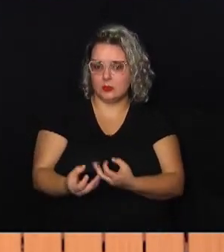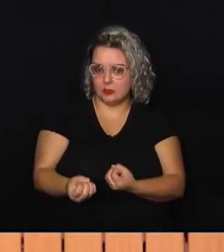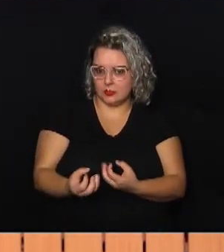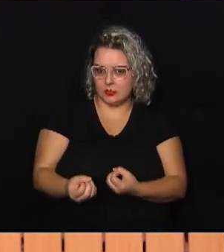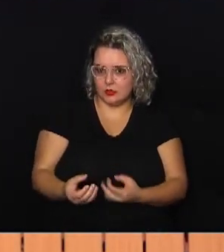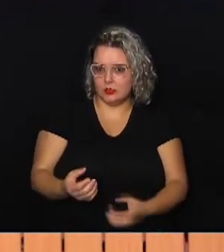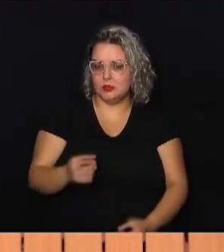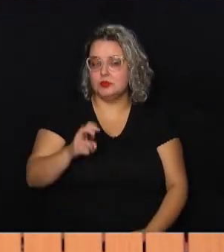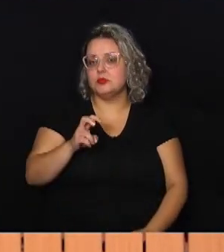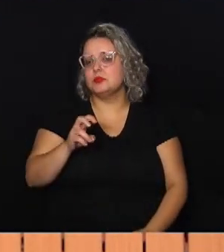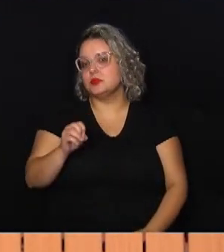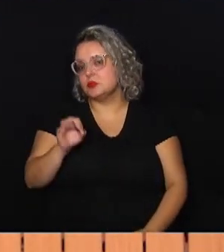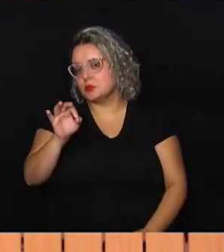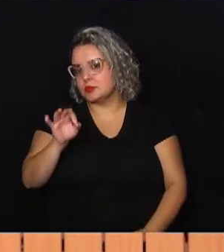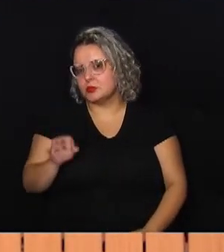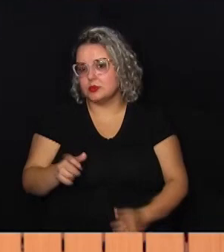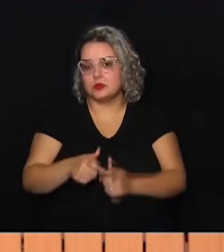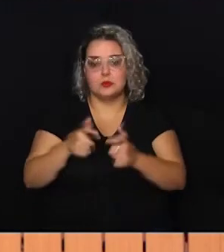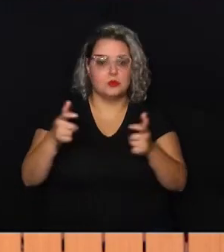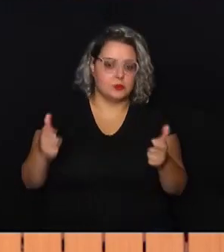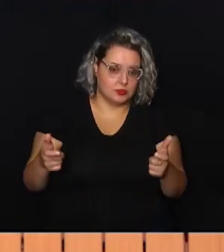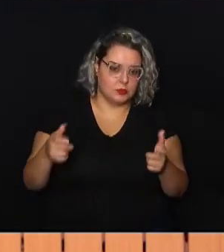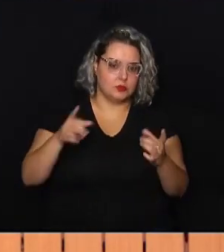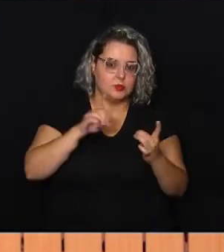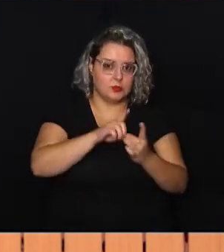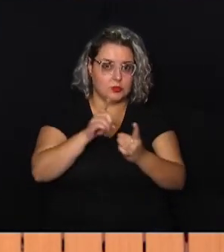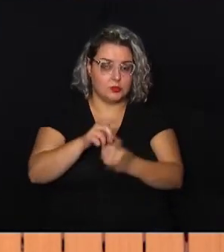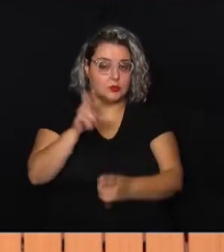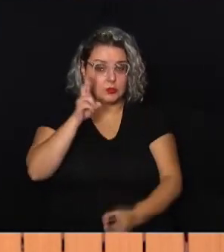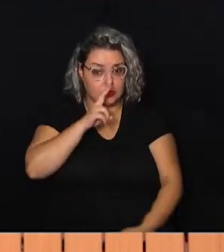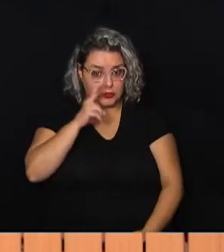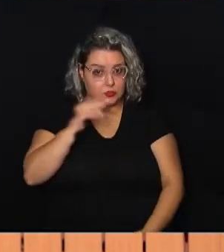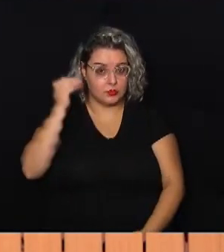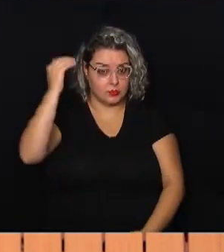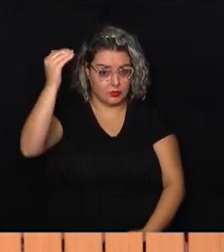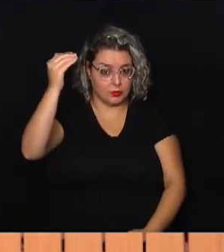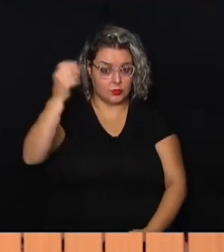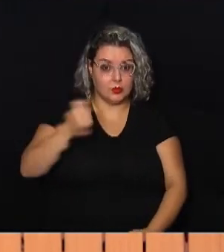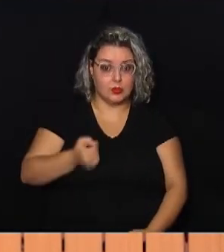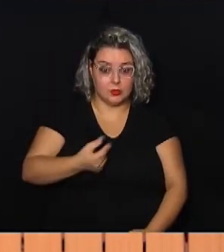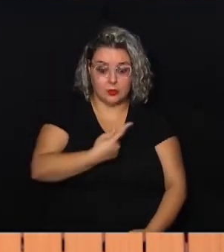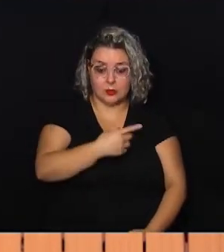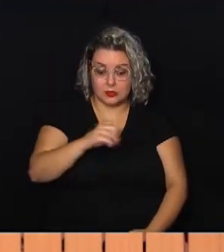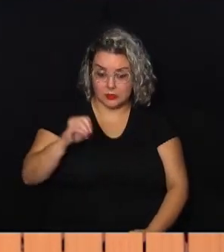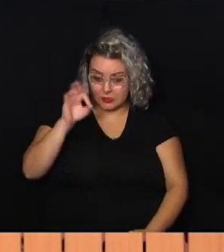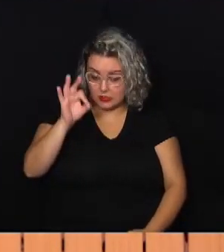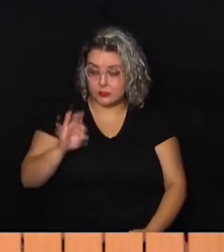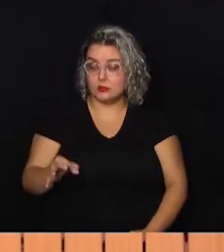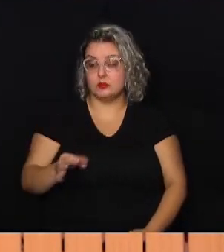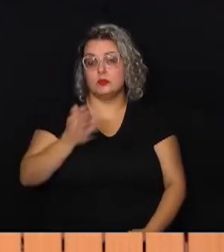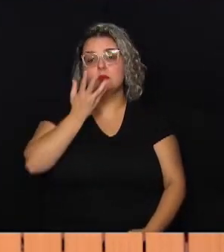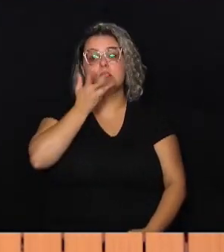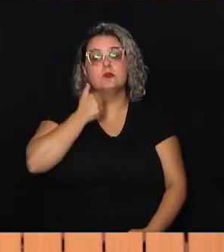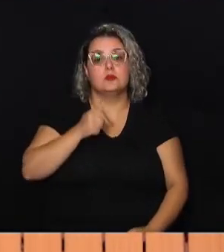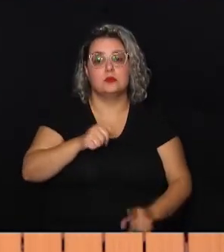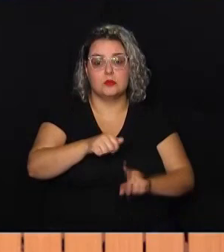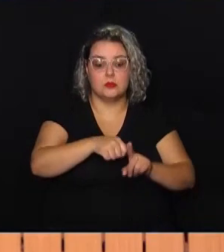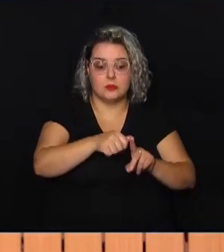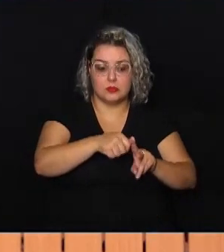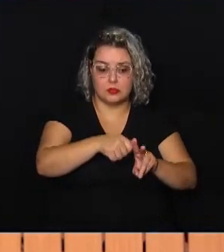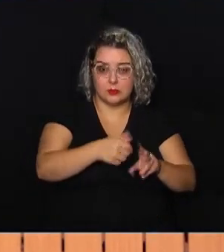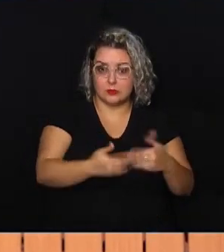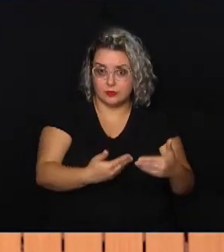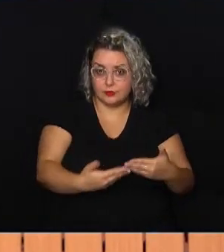torno de 50% do aumento do atendimento de urgência de adultos e quase 100% de crianças nesses últimos meses.